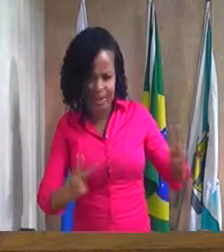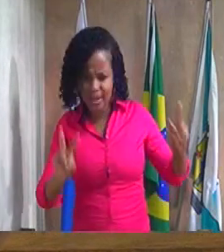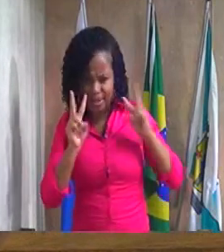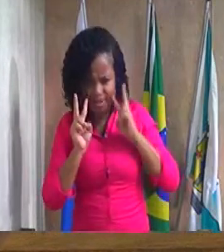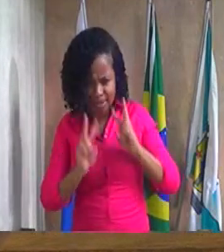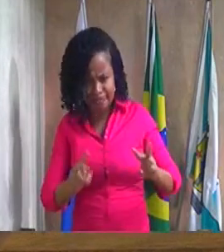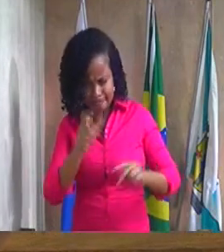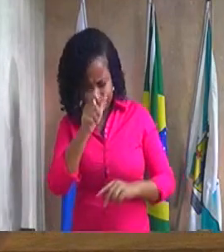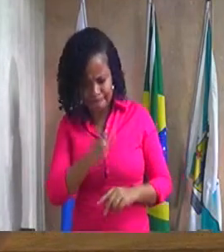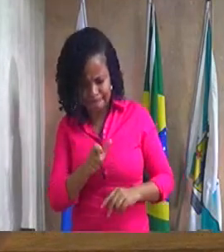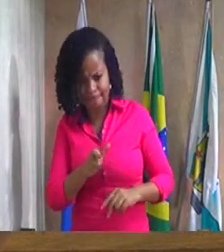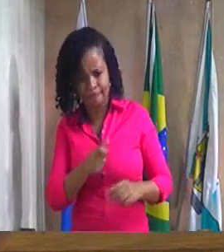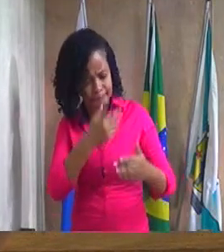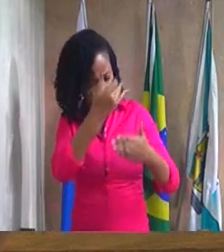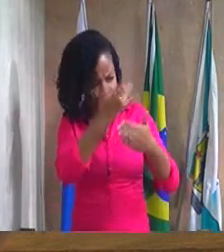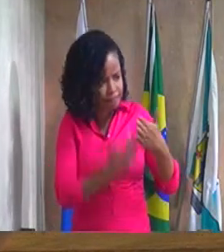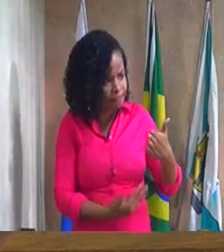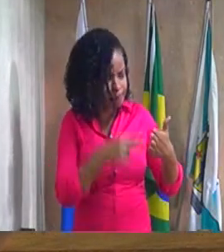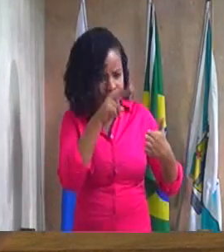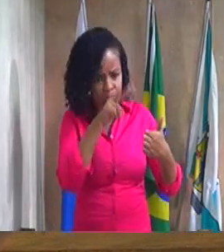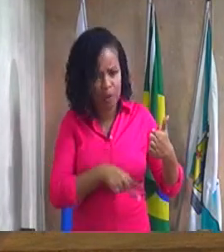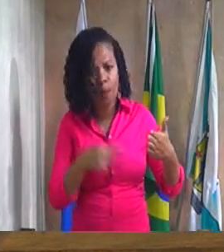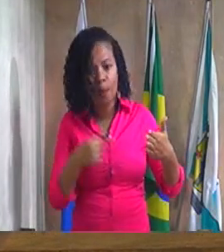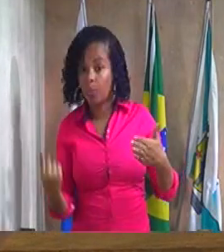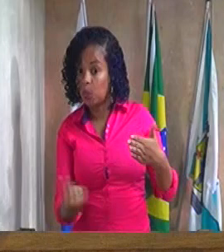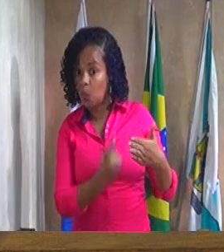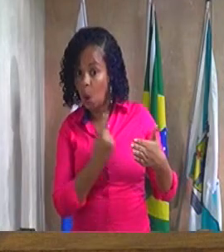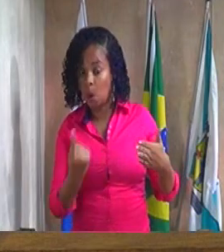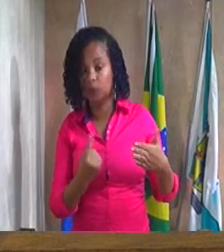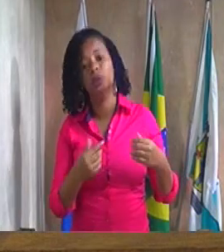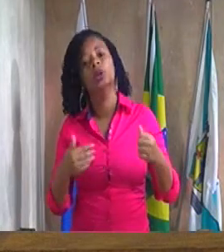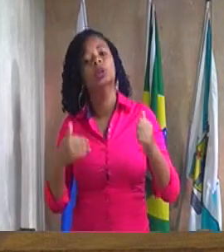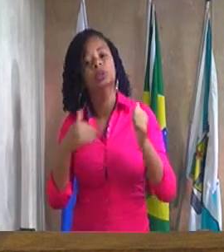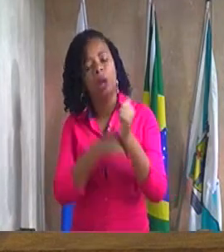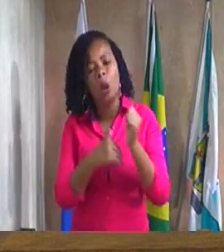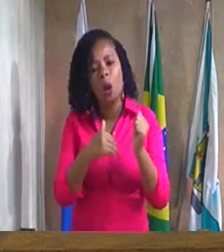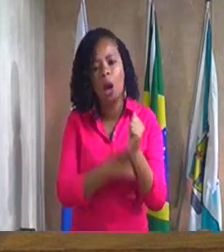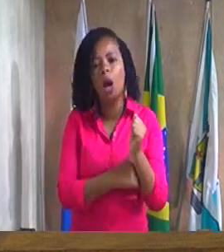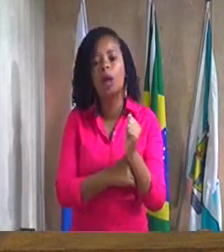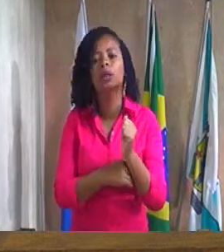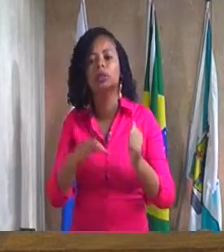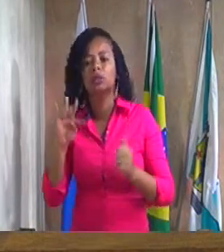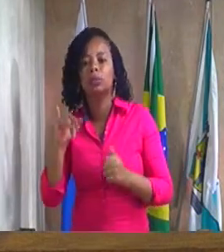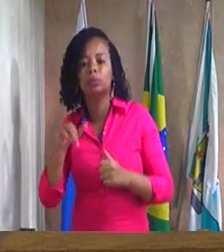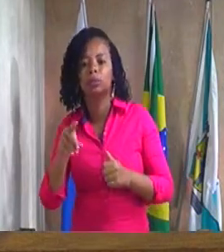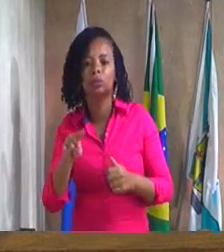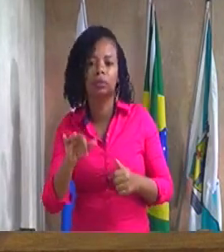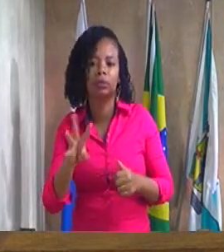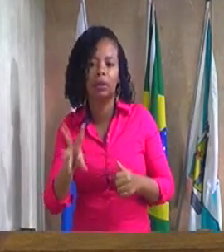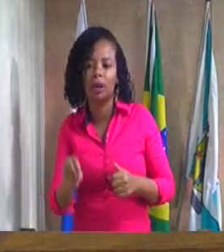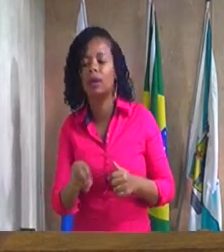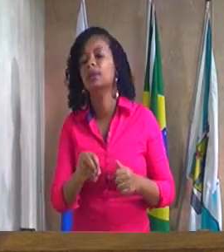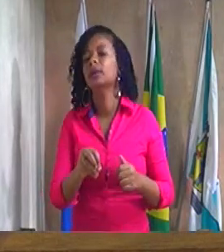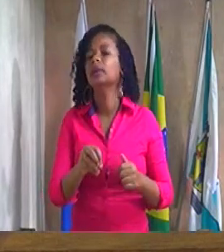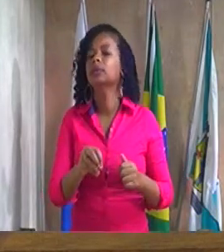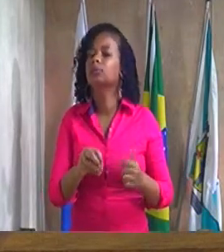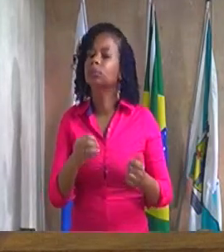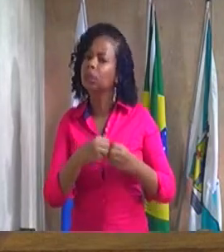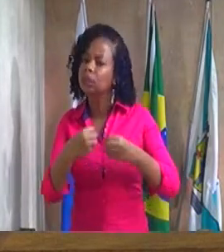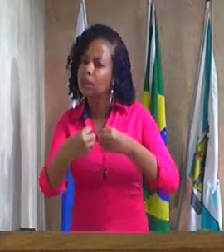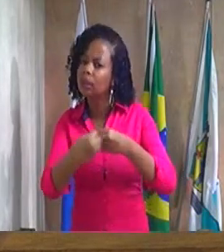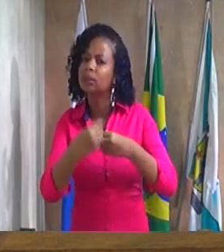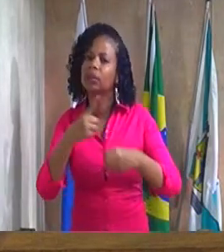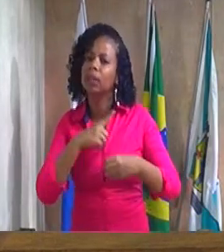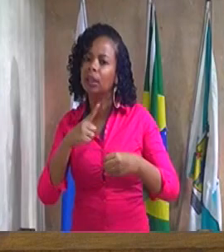que nós, no nosso Código Tributário Municipal, nós temos lá a previsão das imunidades para